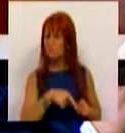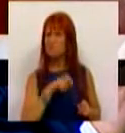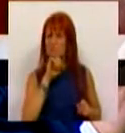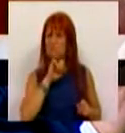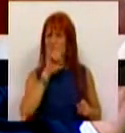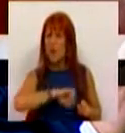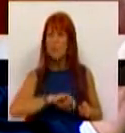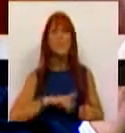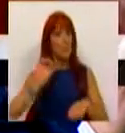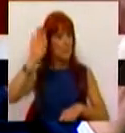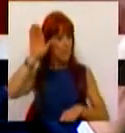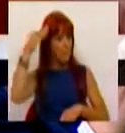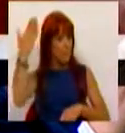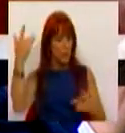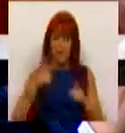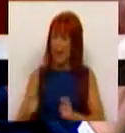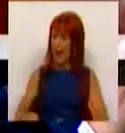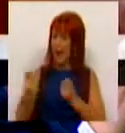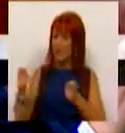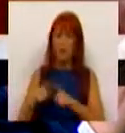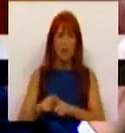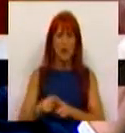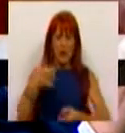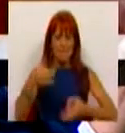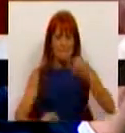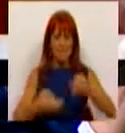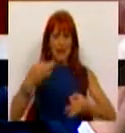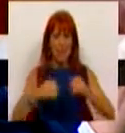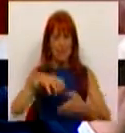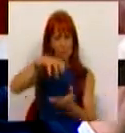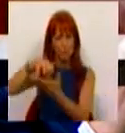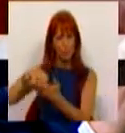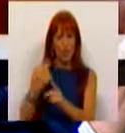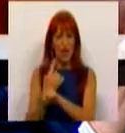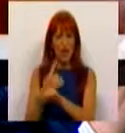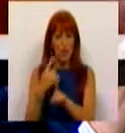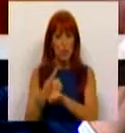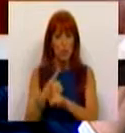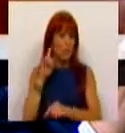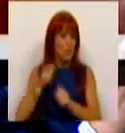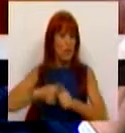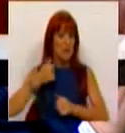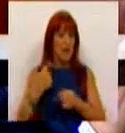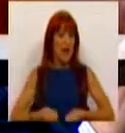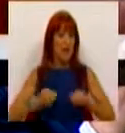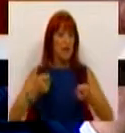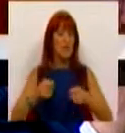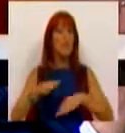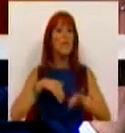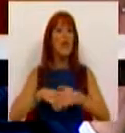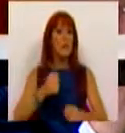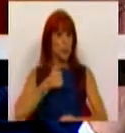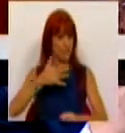expectativa. Em primeiro lugar, investimentos em máquinas e equipamentos, que são, sobretudo, investimentos realizados